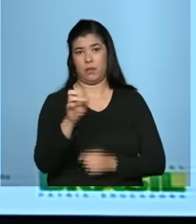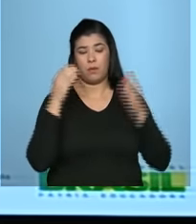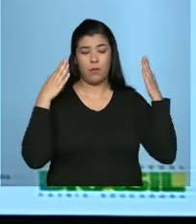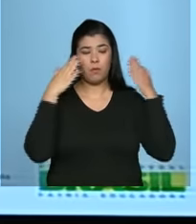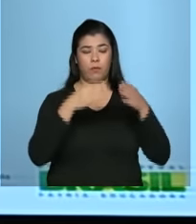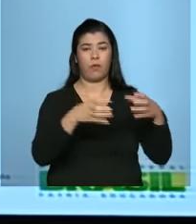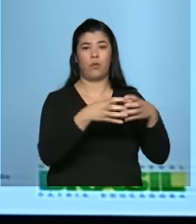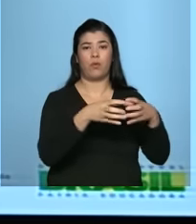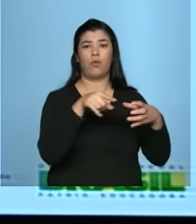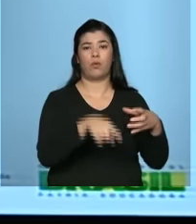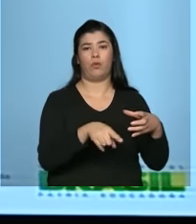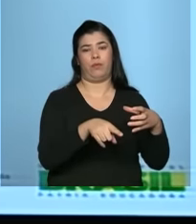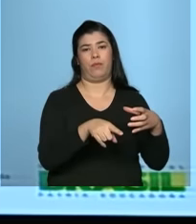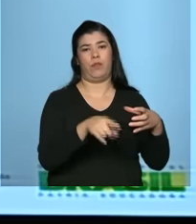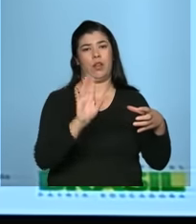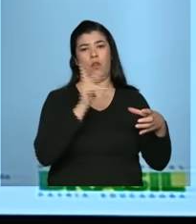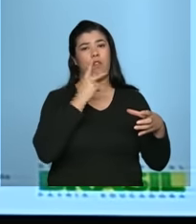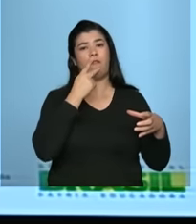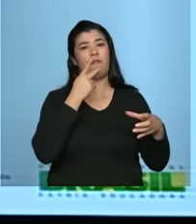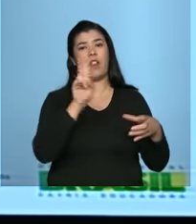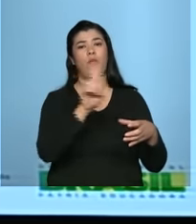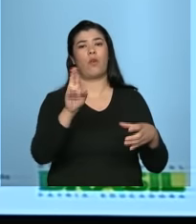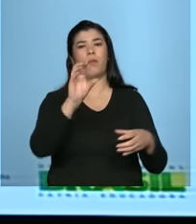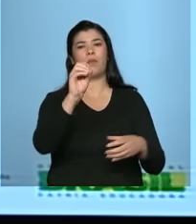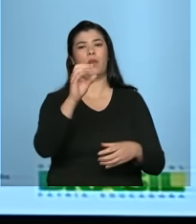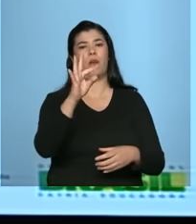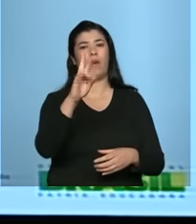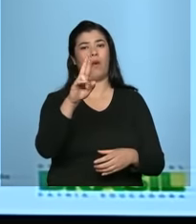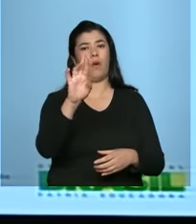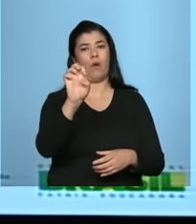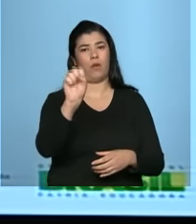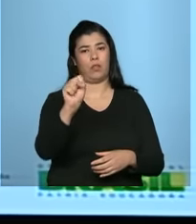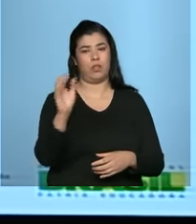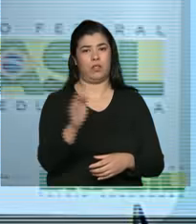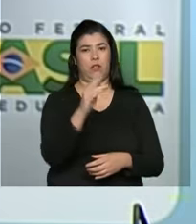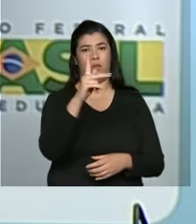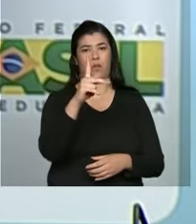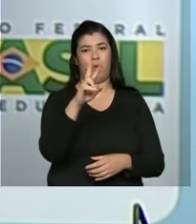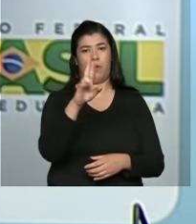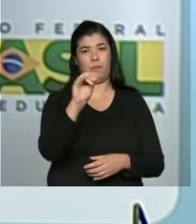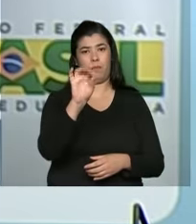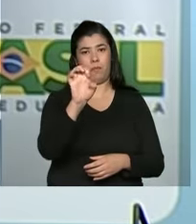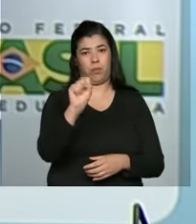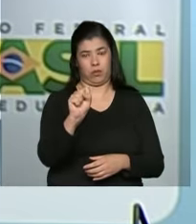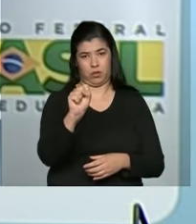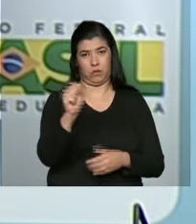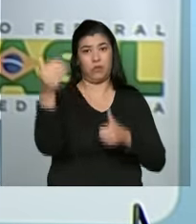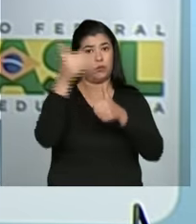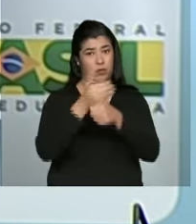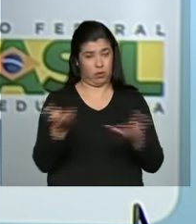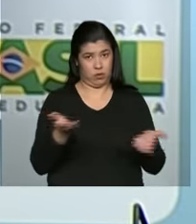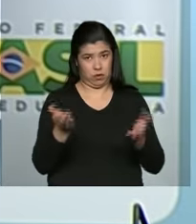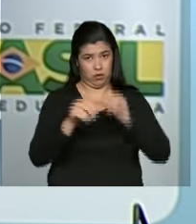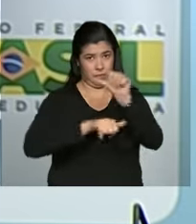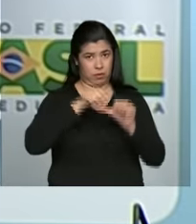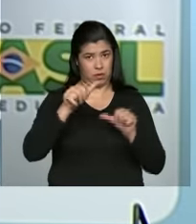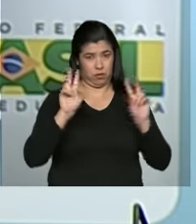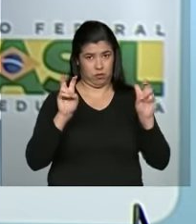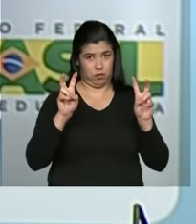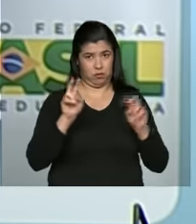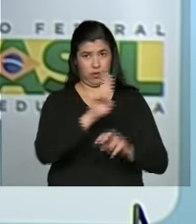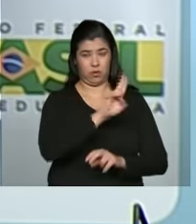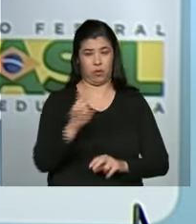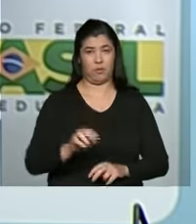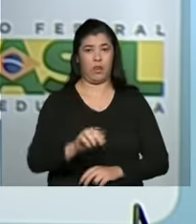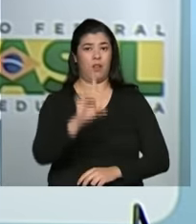não utilizarei mais a expressão órtese e prótese A não ser que por um ato falho né Nós já vamos utilizar a expressão